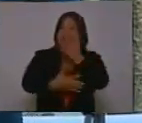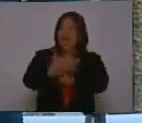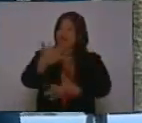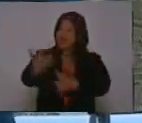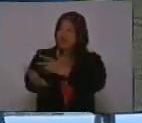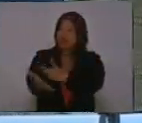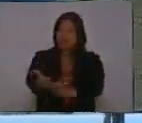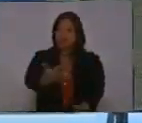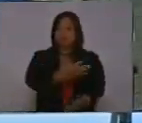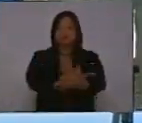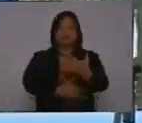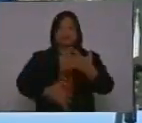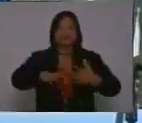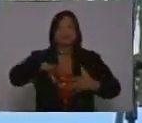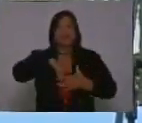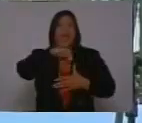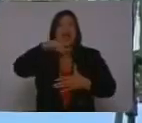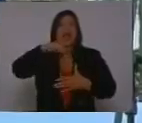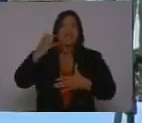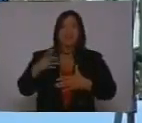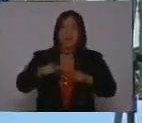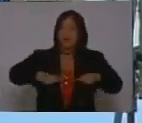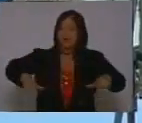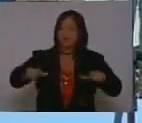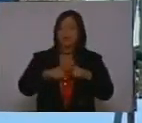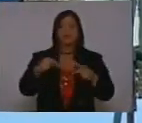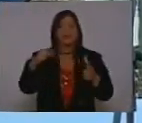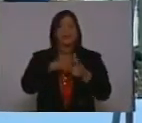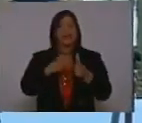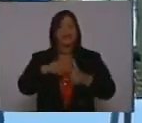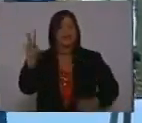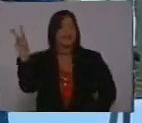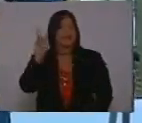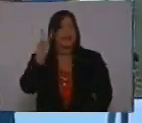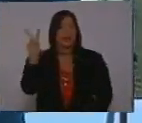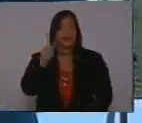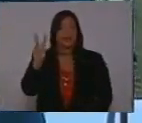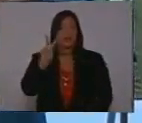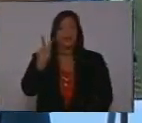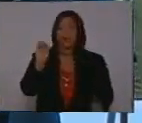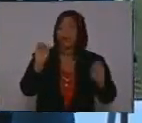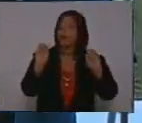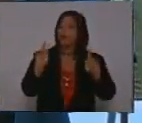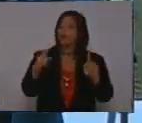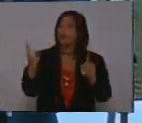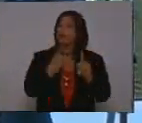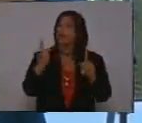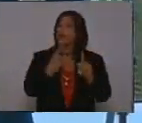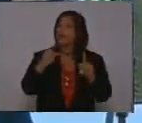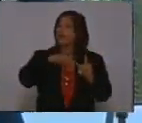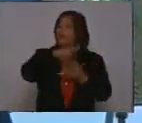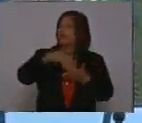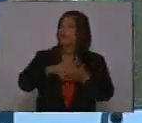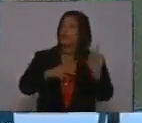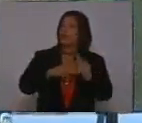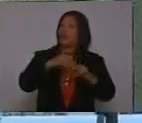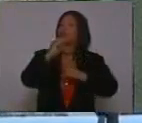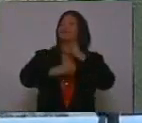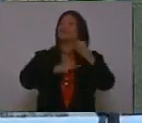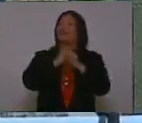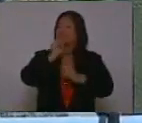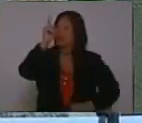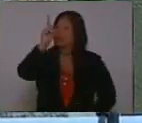A política está em nossa alma. Então, se Venezuela não é oportunidade solamente para nacionais,